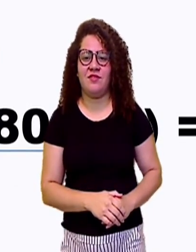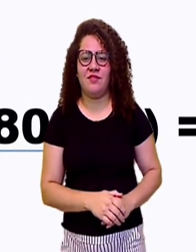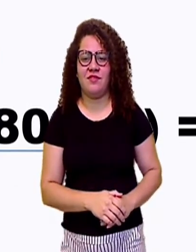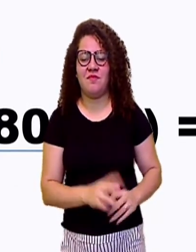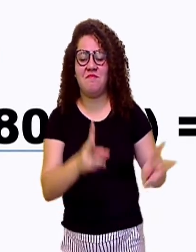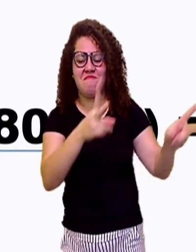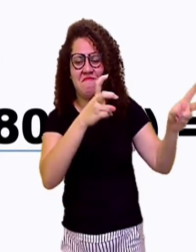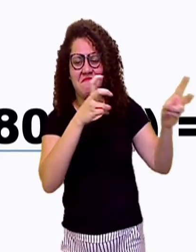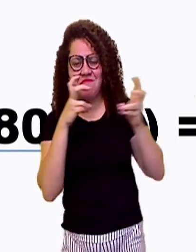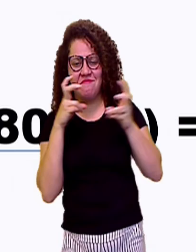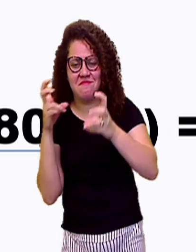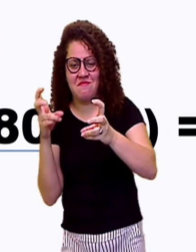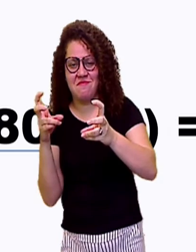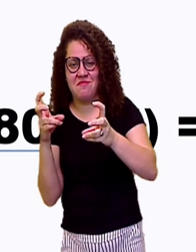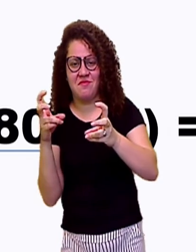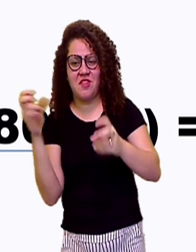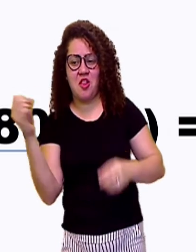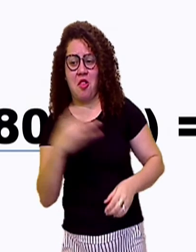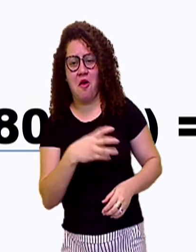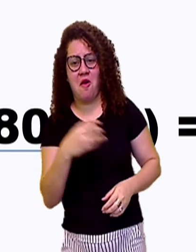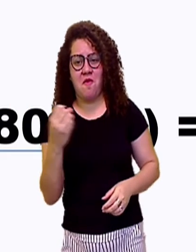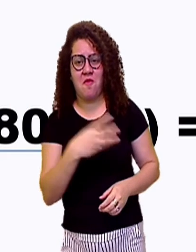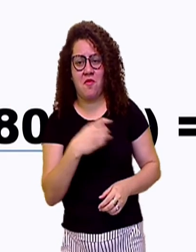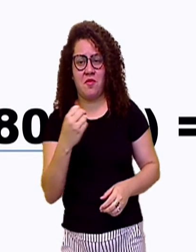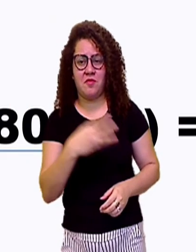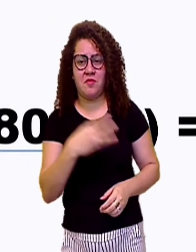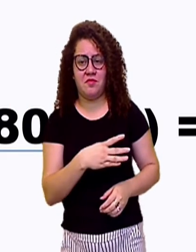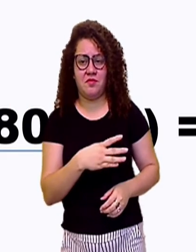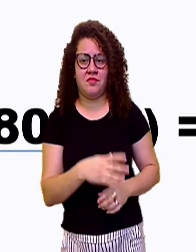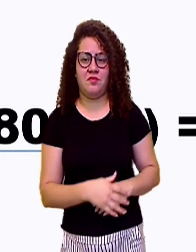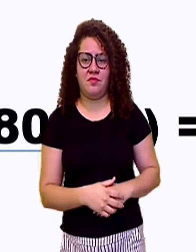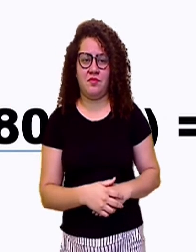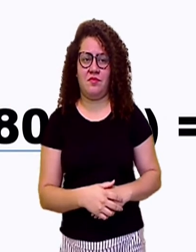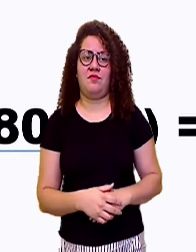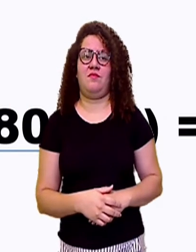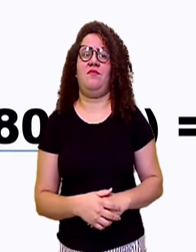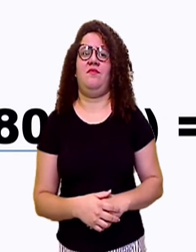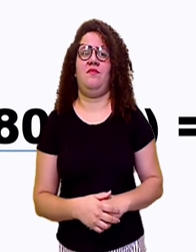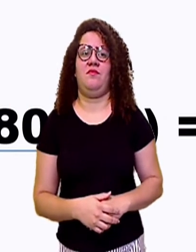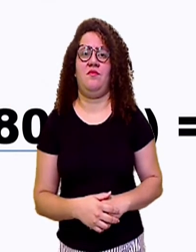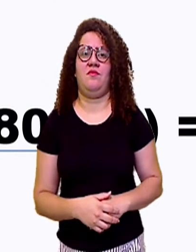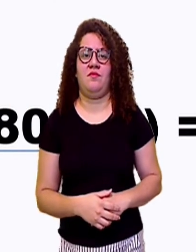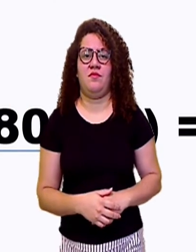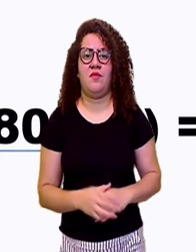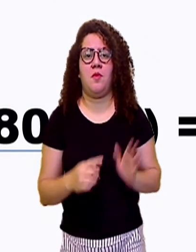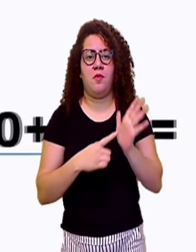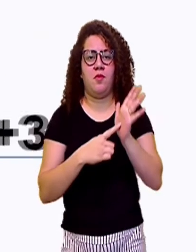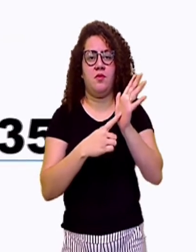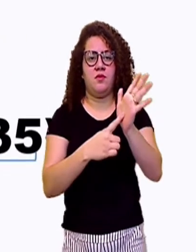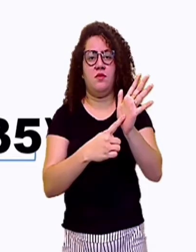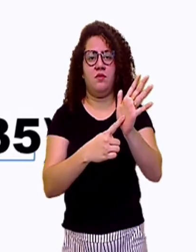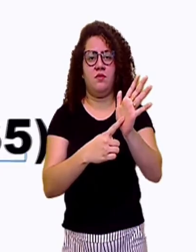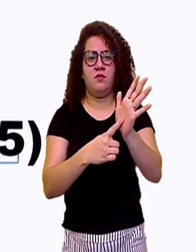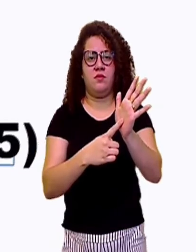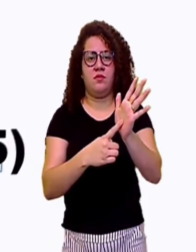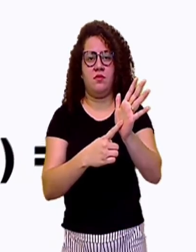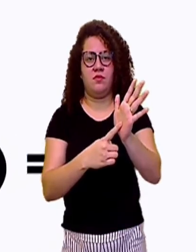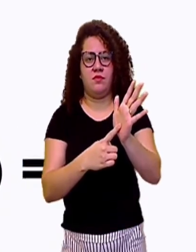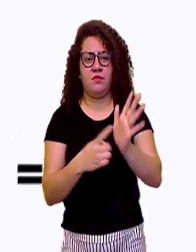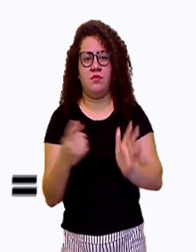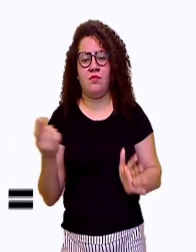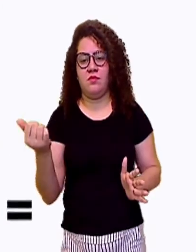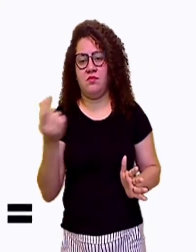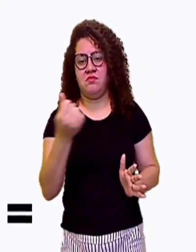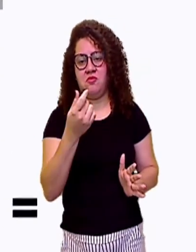Olha bem. Essa é a cédula nova, um lado e o outro lado, né? Mostrando aqui, representando a